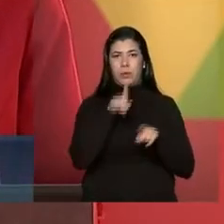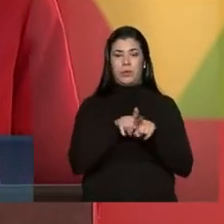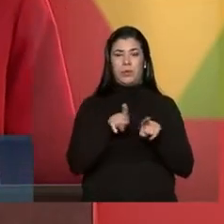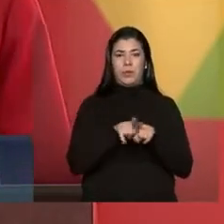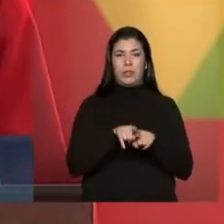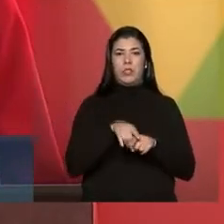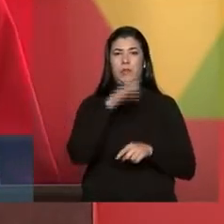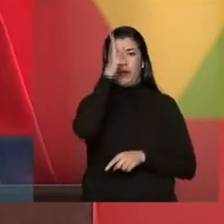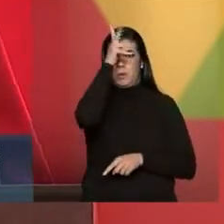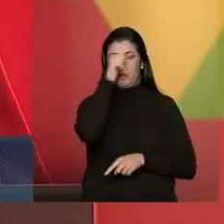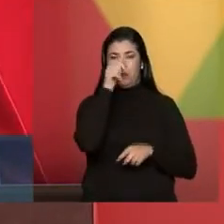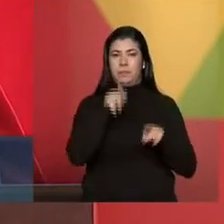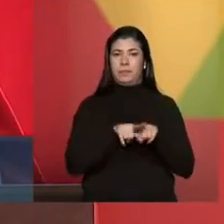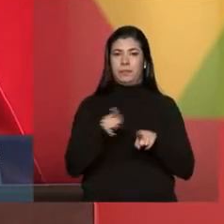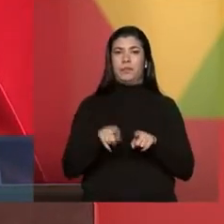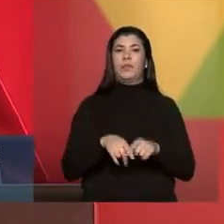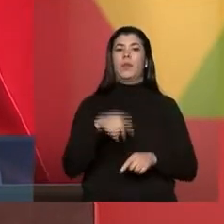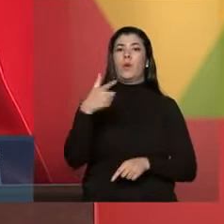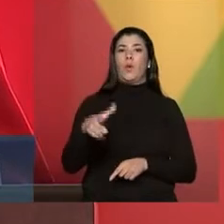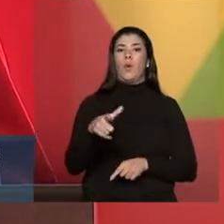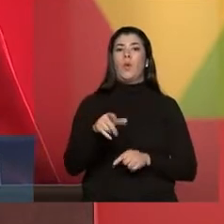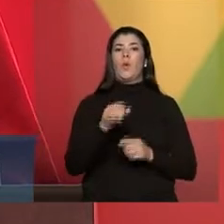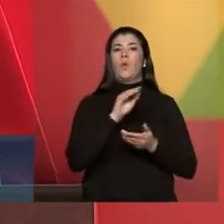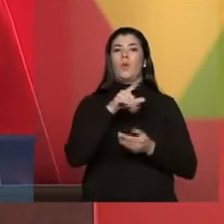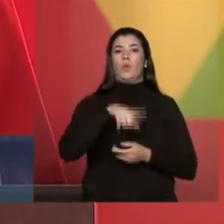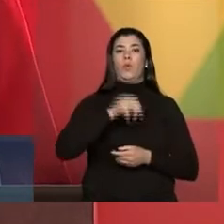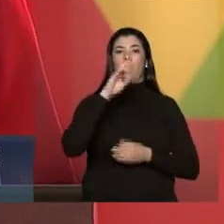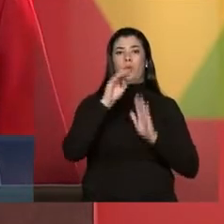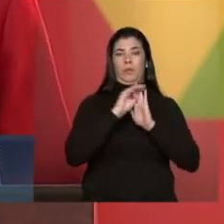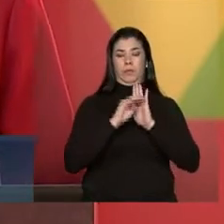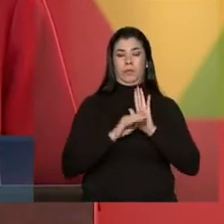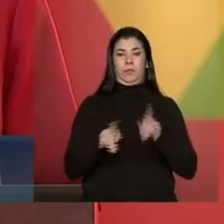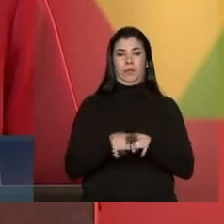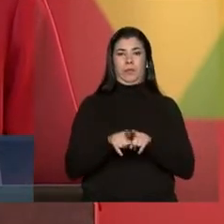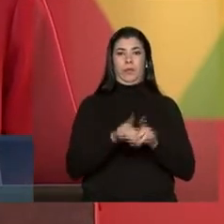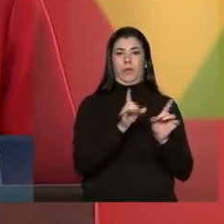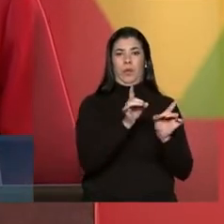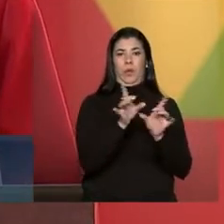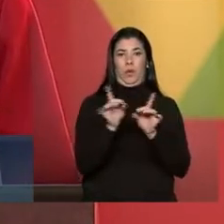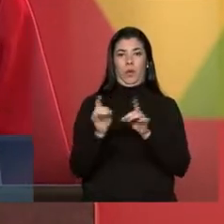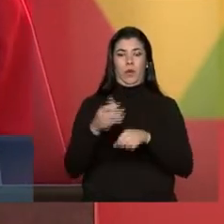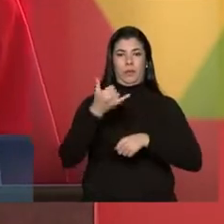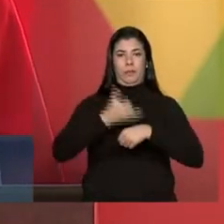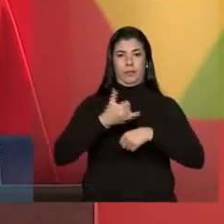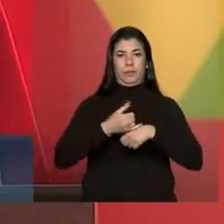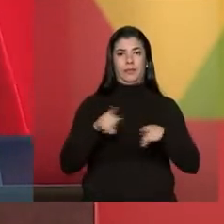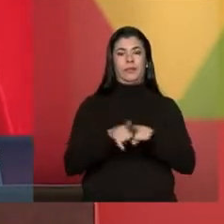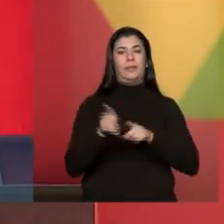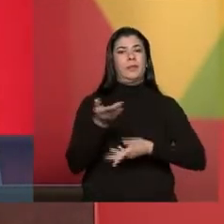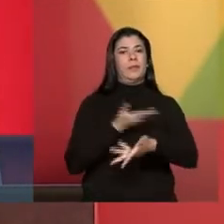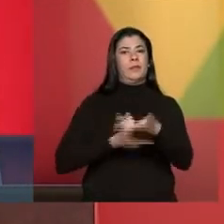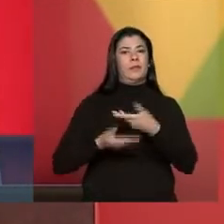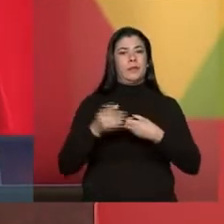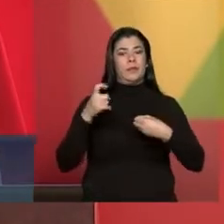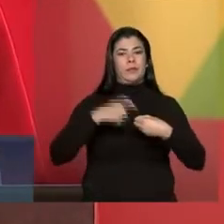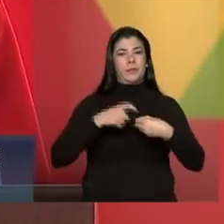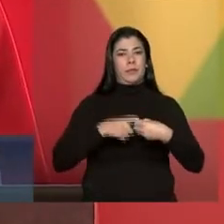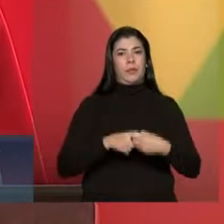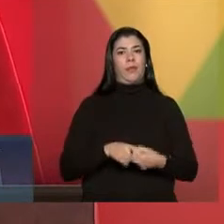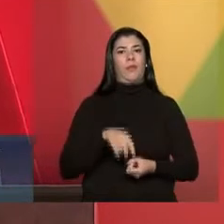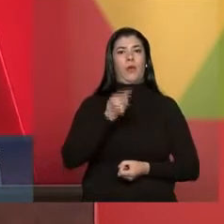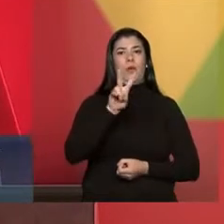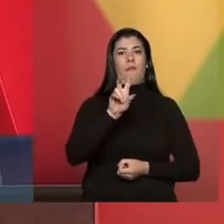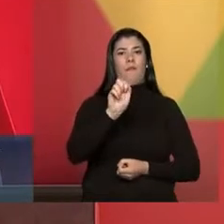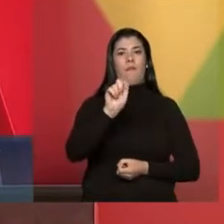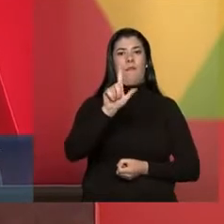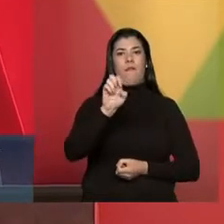O comércio de minérios também será beneficiado pela parceria da Vale do Rio Doce